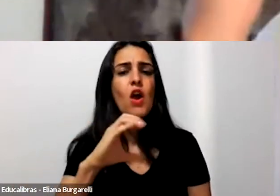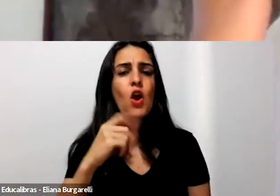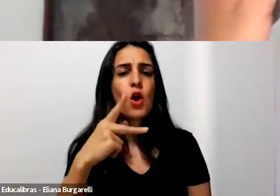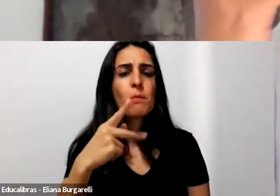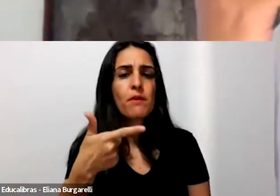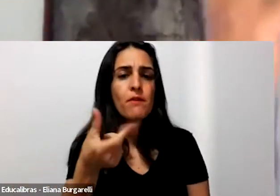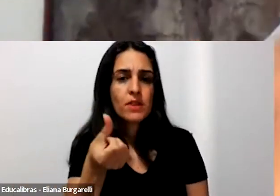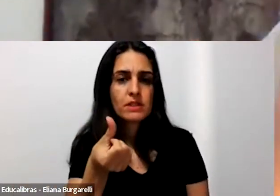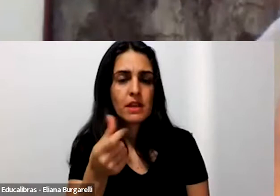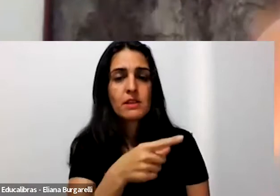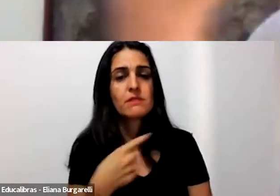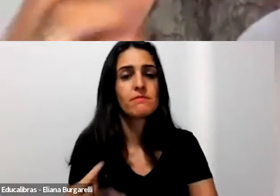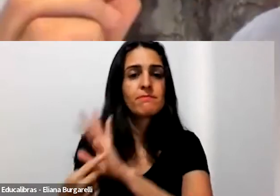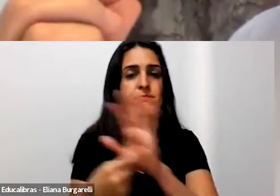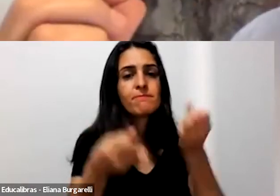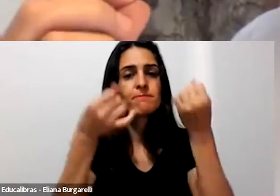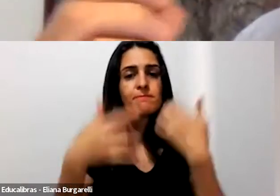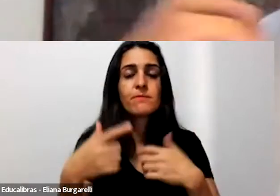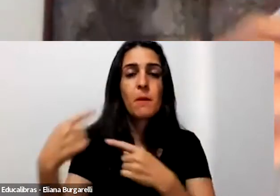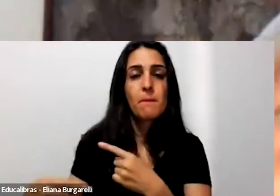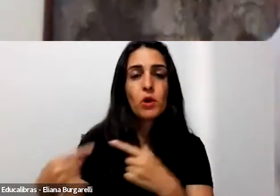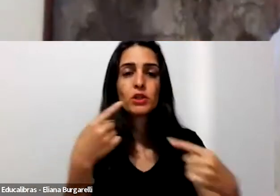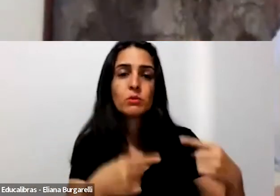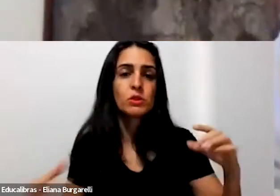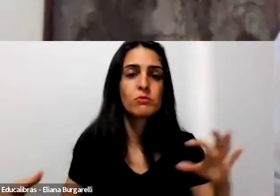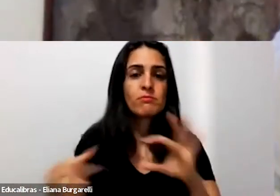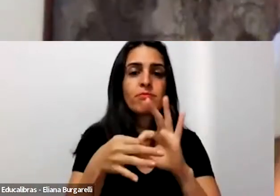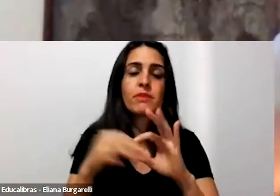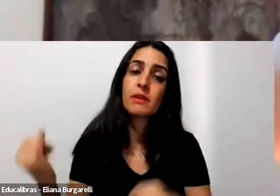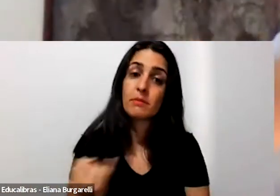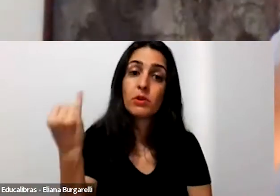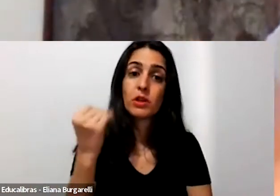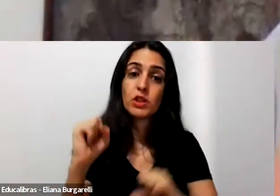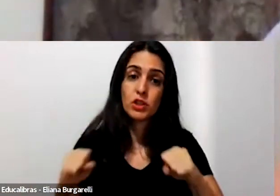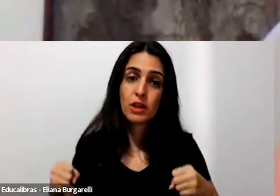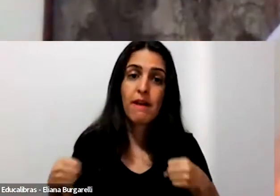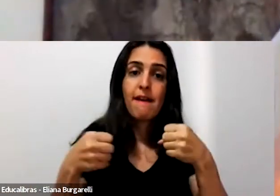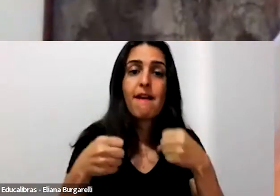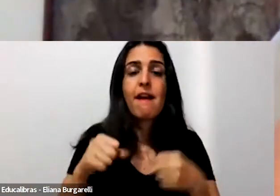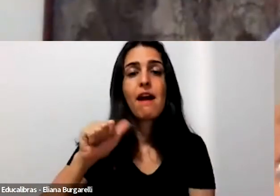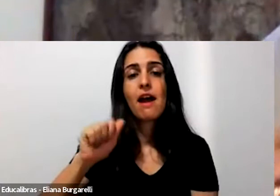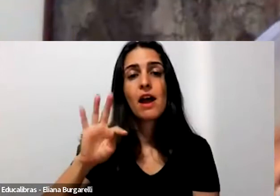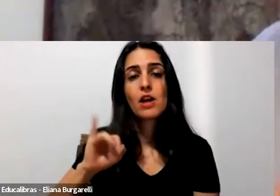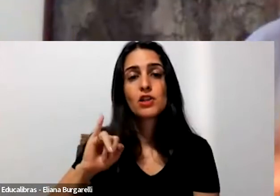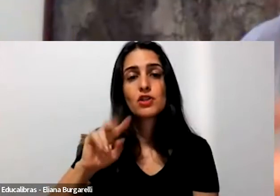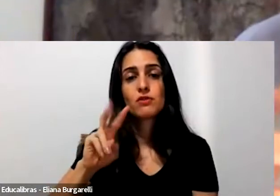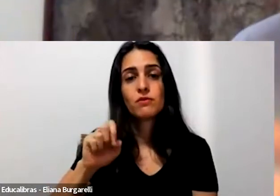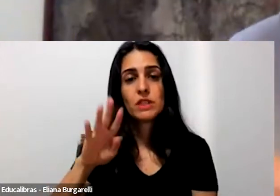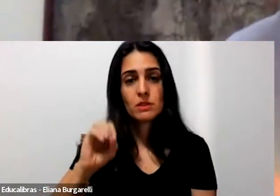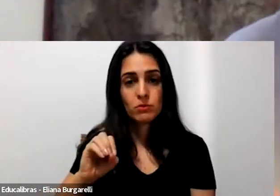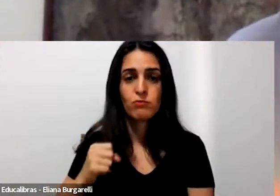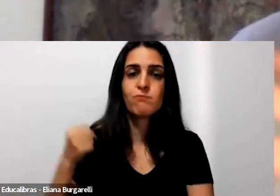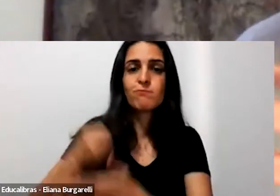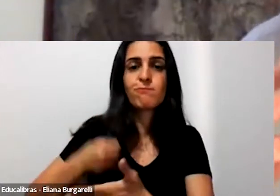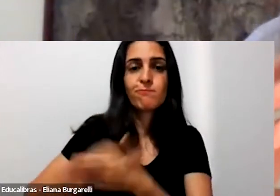da interlocução política, mas nós precisamos avançar mais. Além do ativismo, além da reação de curto prazo, nós precisamos conquistar